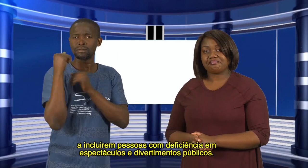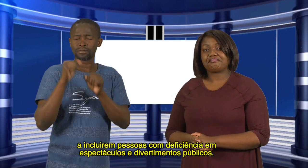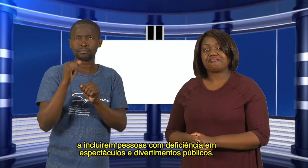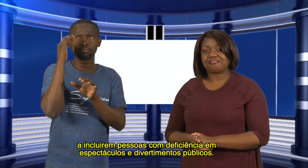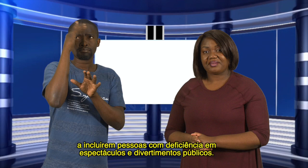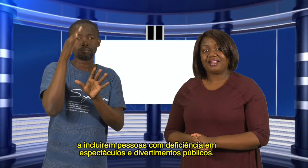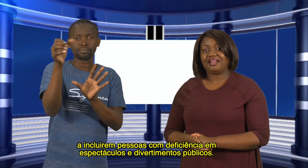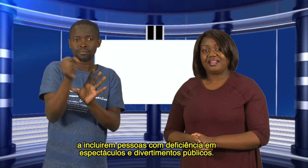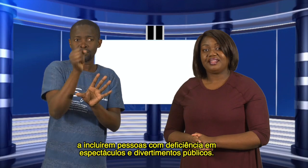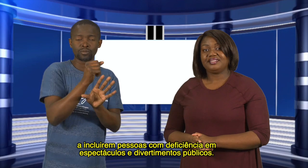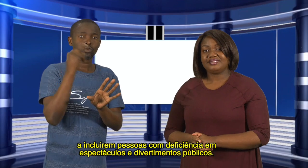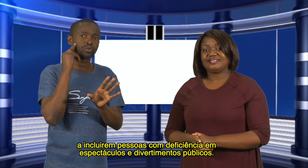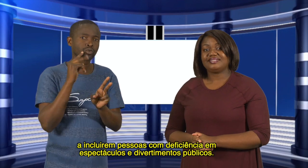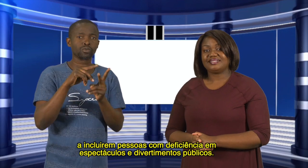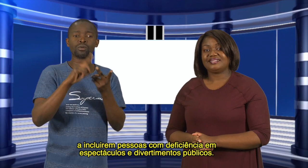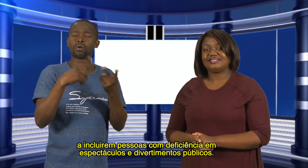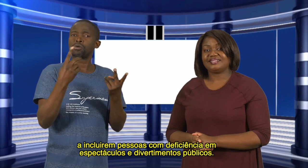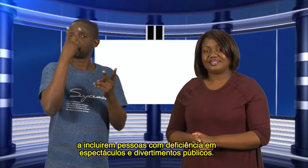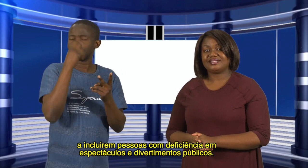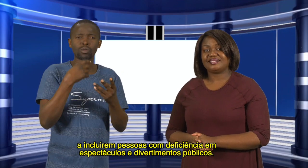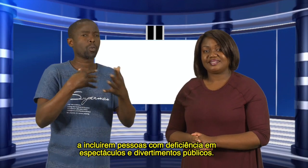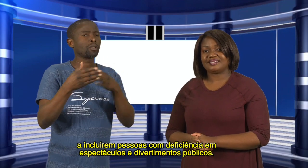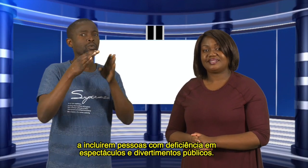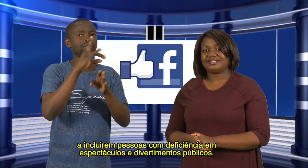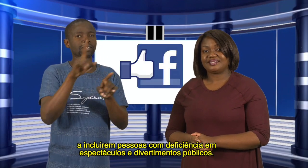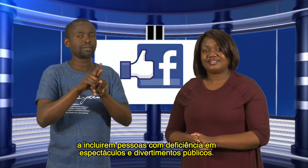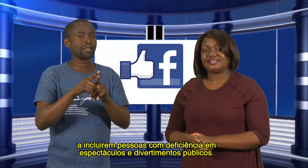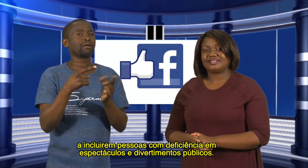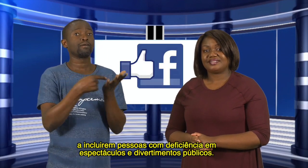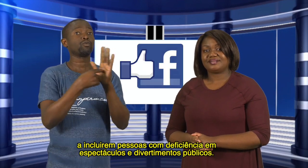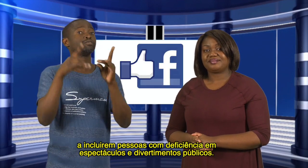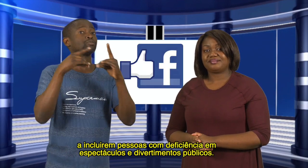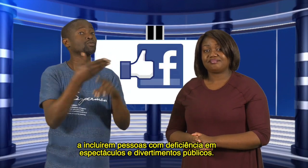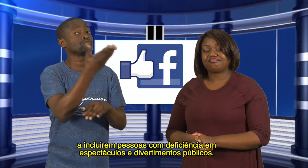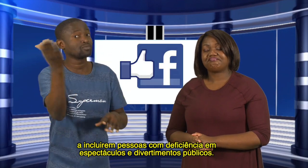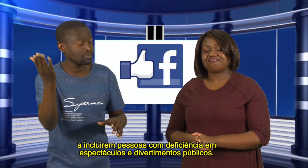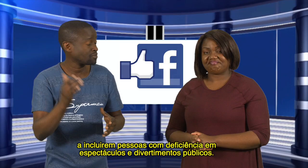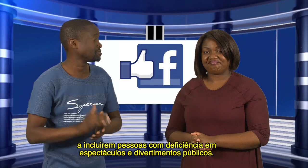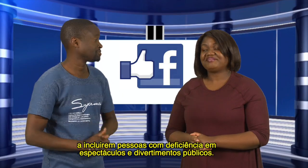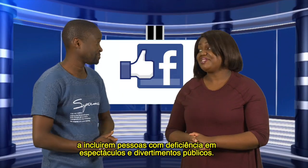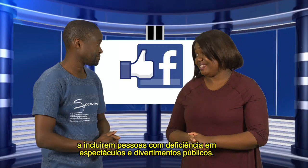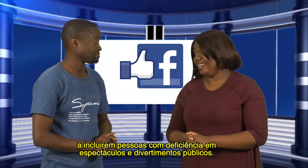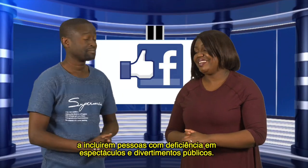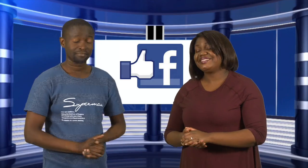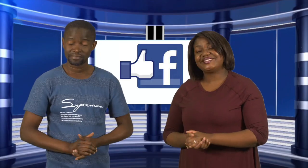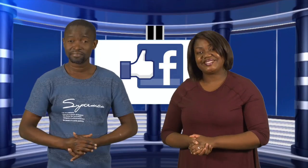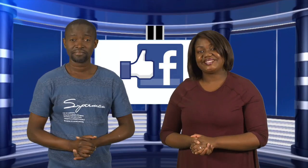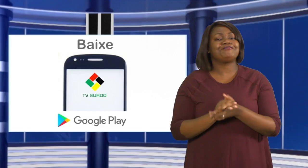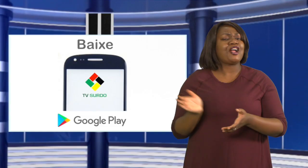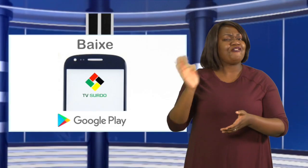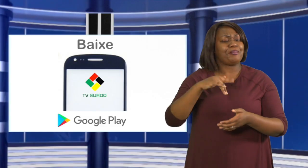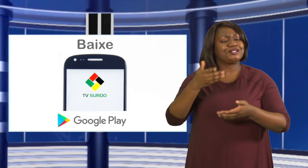pessoas com deficiência em espetáculos e divertimentos públicos.